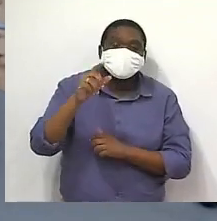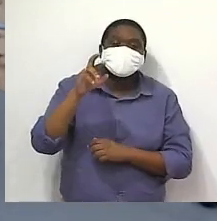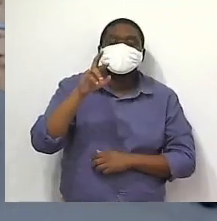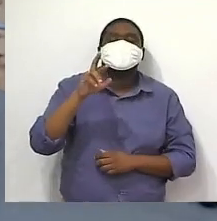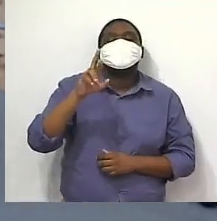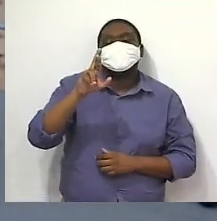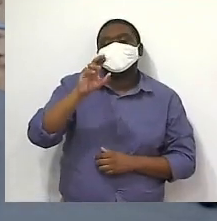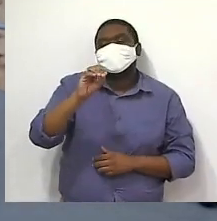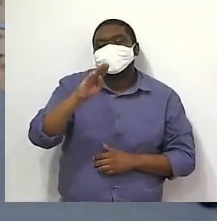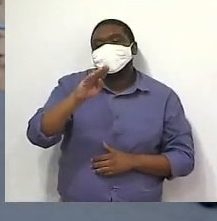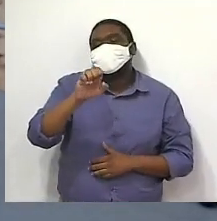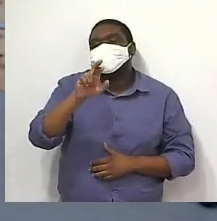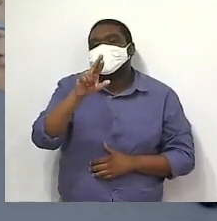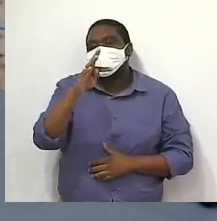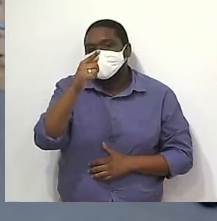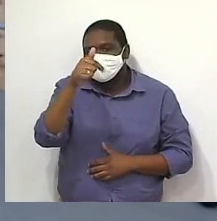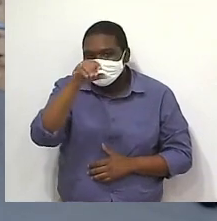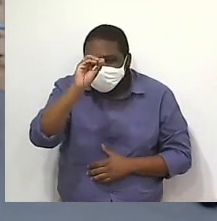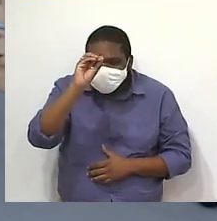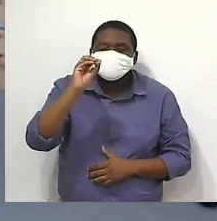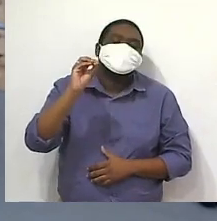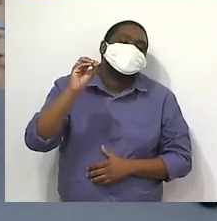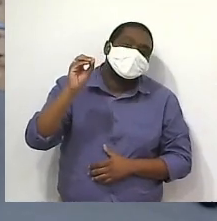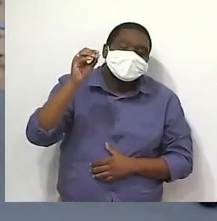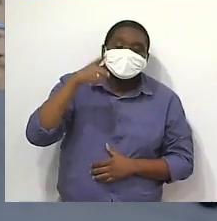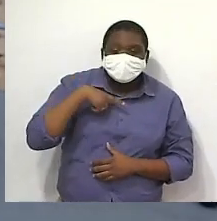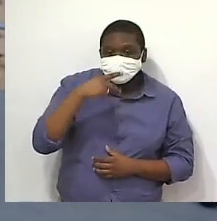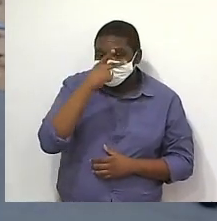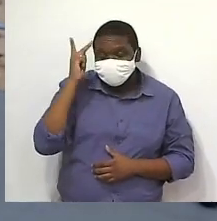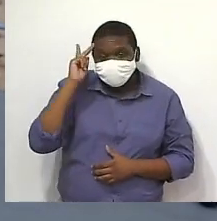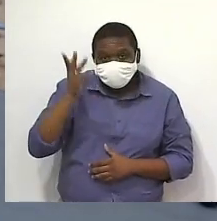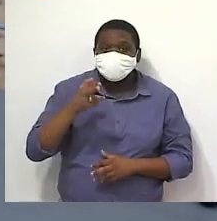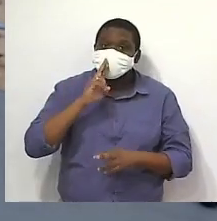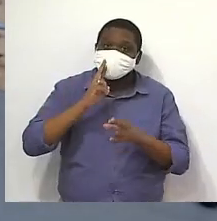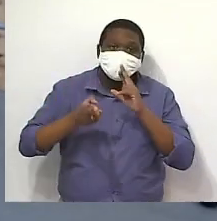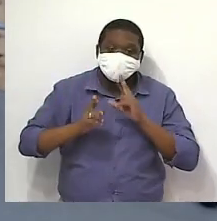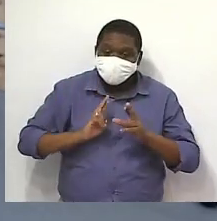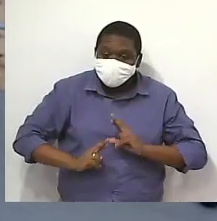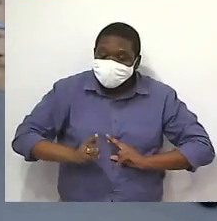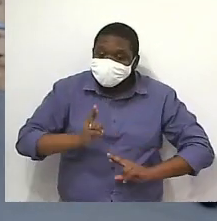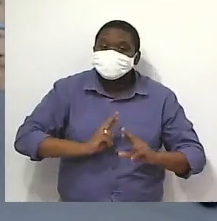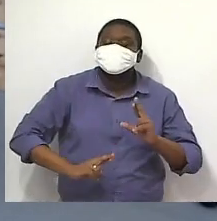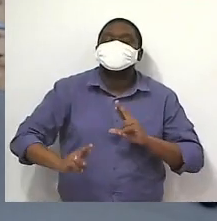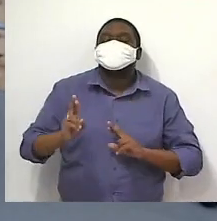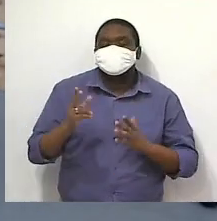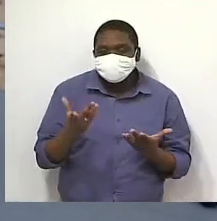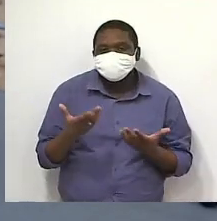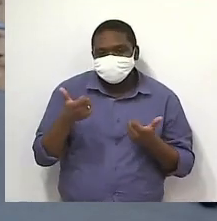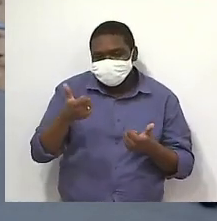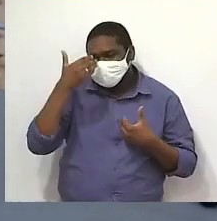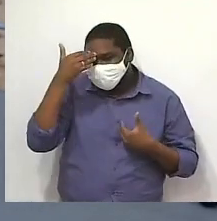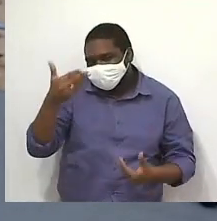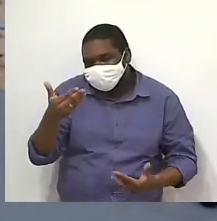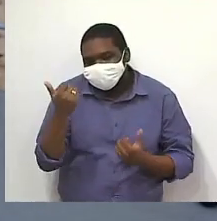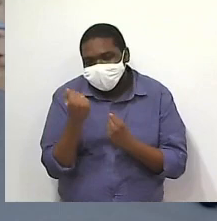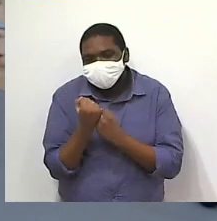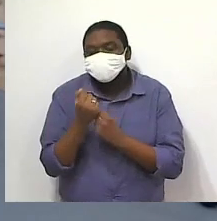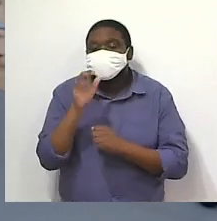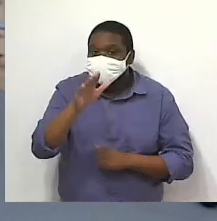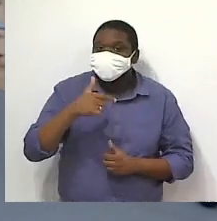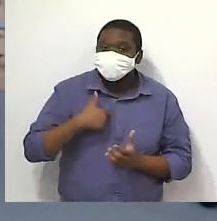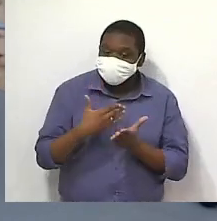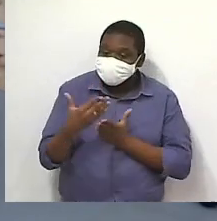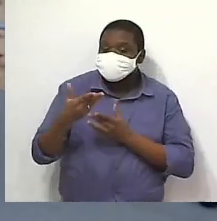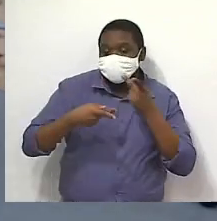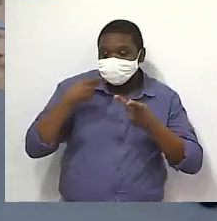tudo junto sem acento. E aí, ó, já tem um monte de gente mandando resoluções para mim. Brigadão pelo apoio, tá bom? Daqui a pouco eu vou começar a